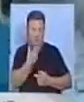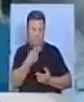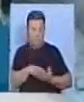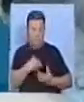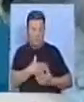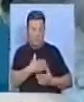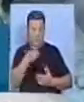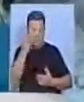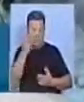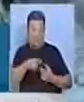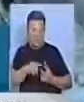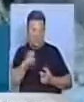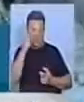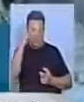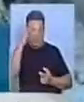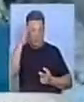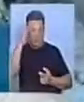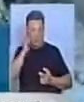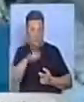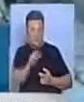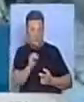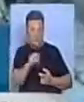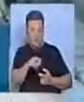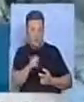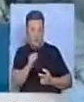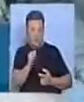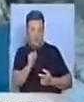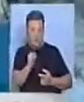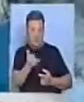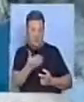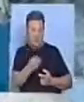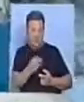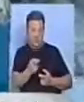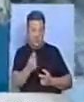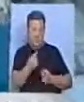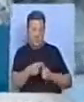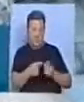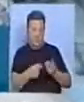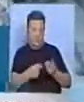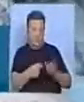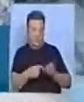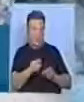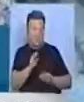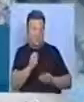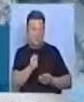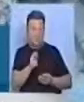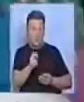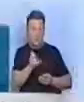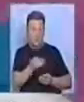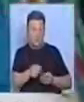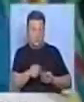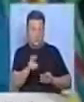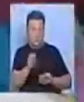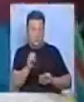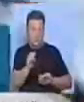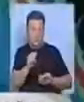sonhadores, a utopia do Jaime Isidoro e de mais três ou quatro, desde logo, o Zé Rodrigues e o Henrique Silva e